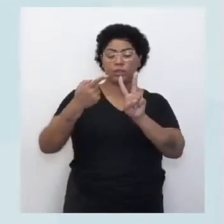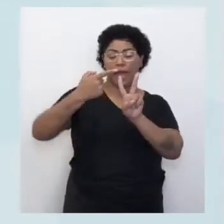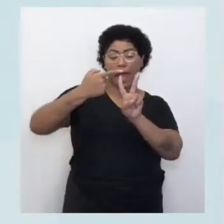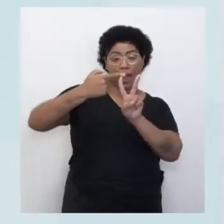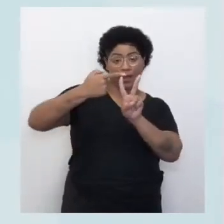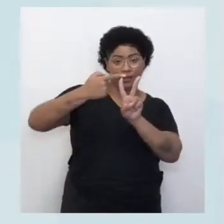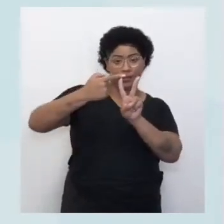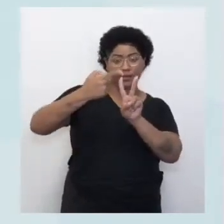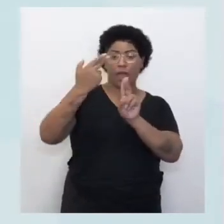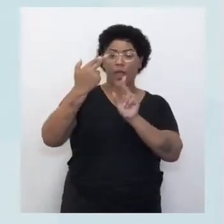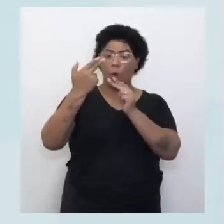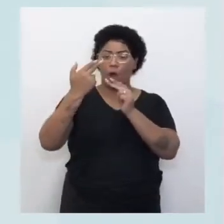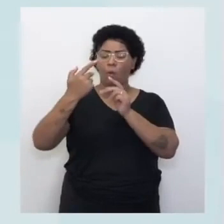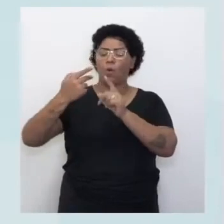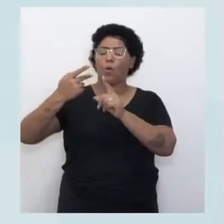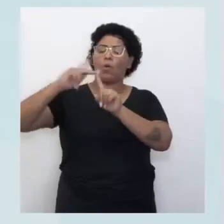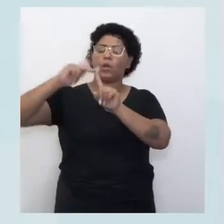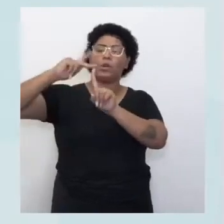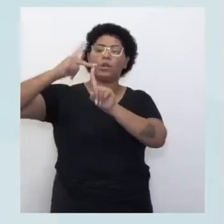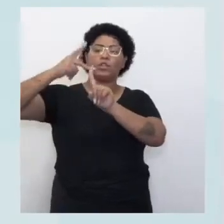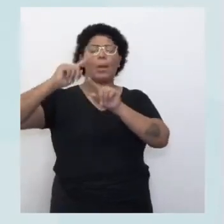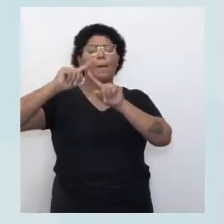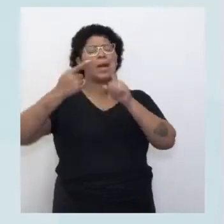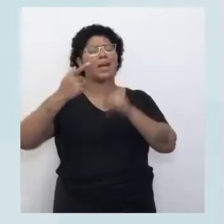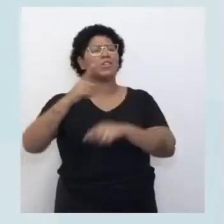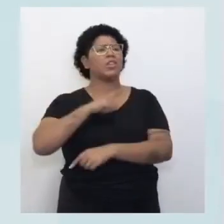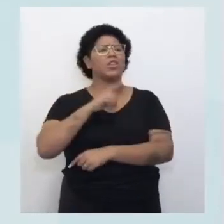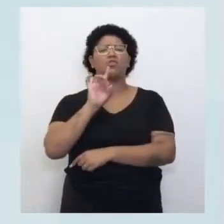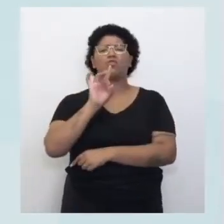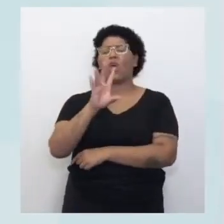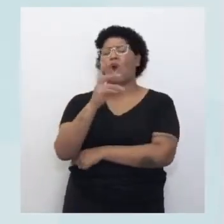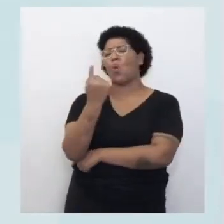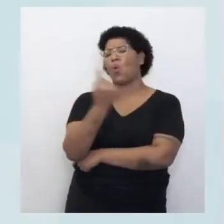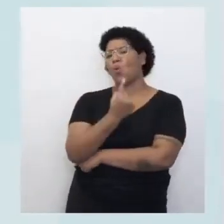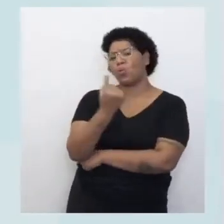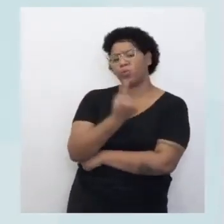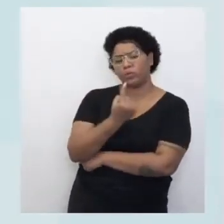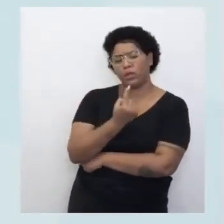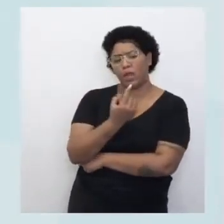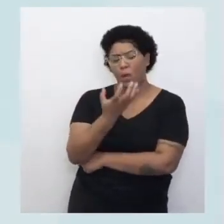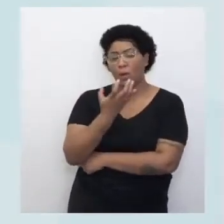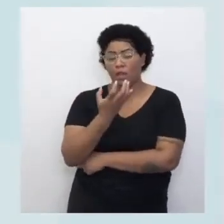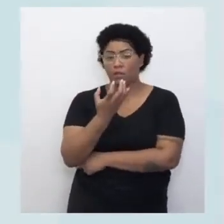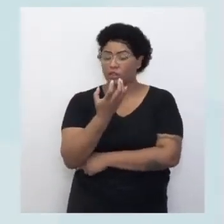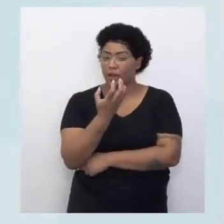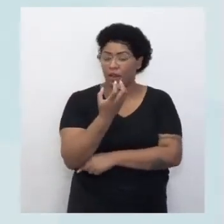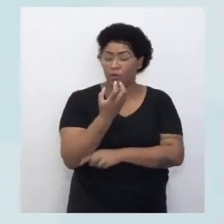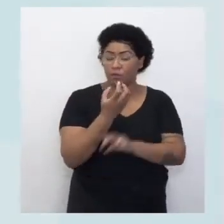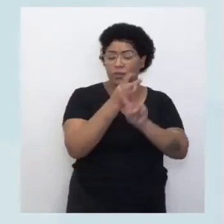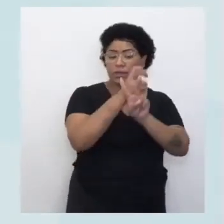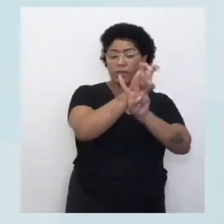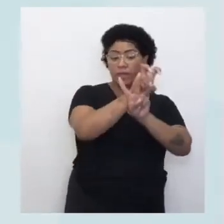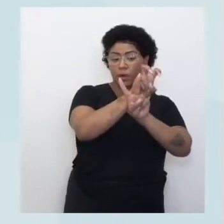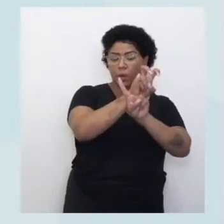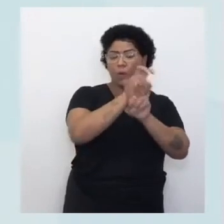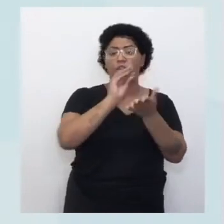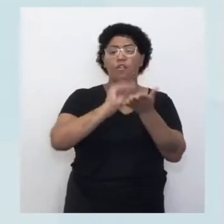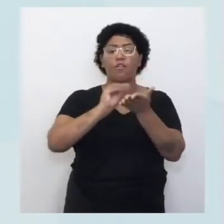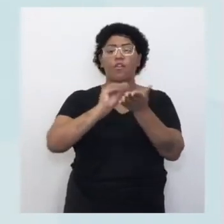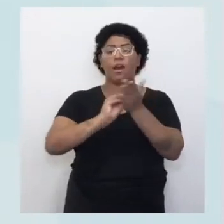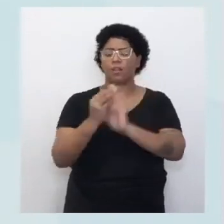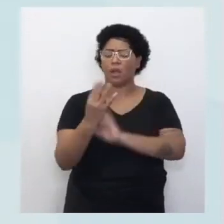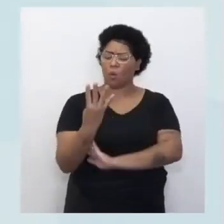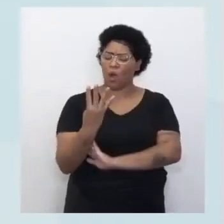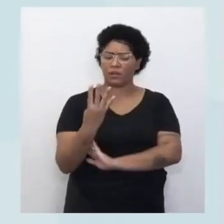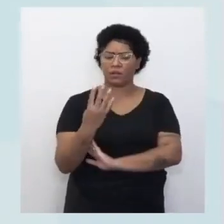tenho só 1, eu quero chegar no 5, 1 para chegar no 5, faltam 4. Ah, e o